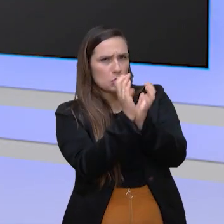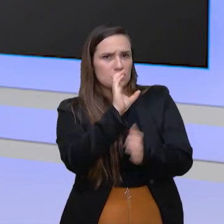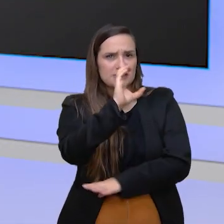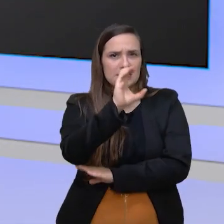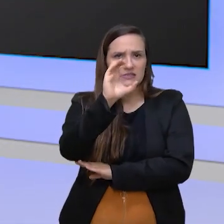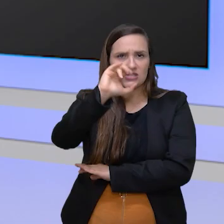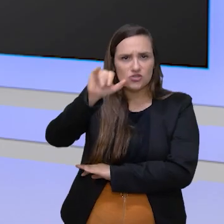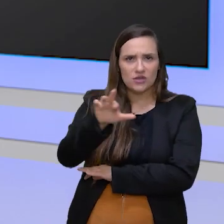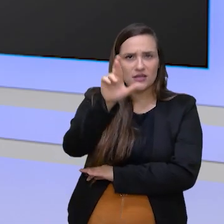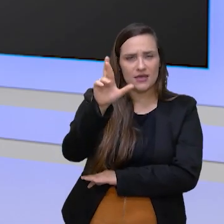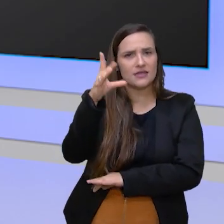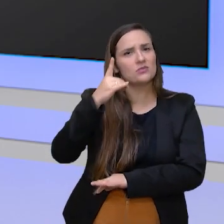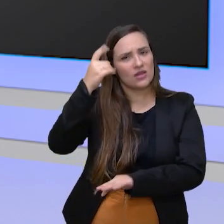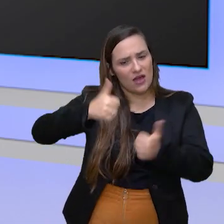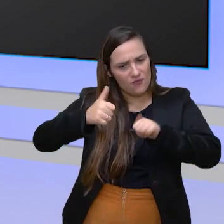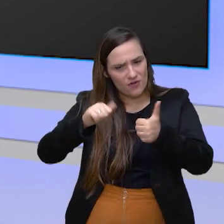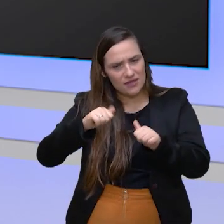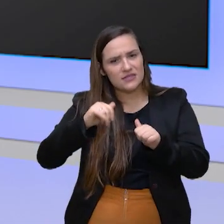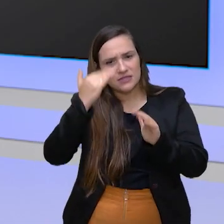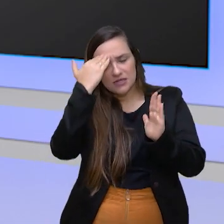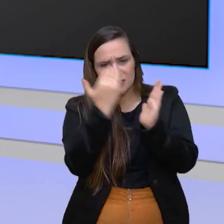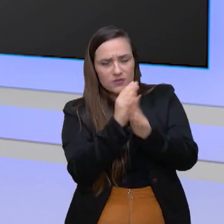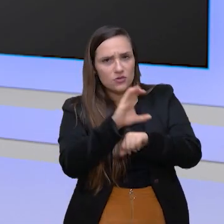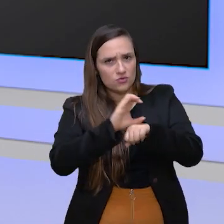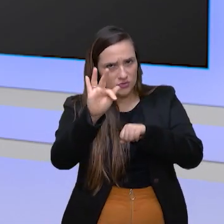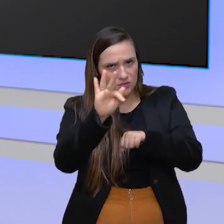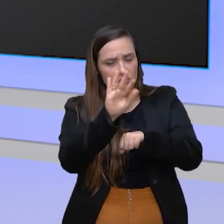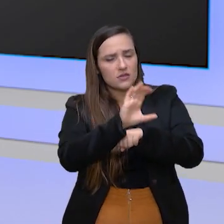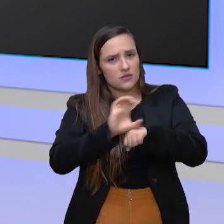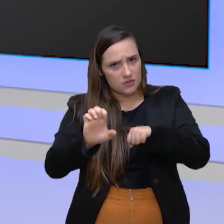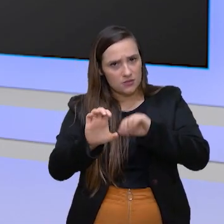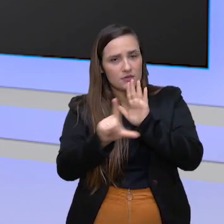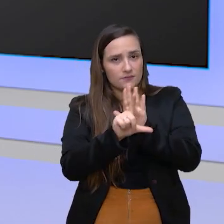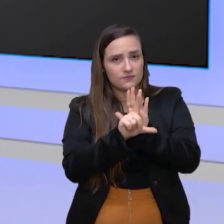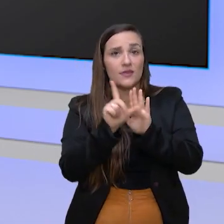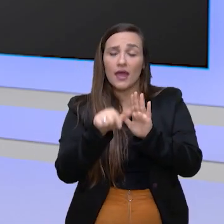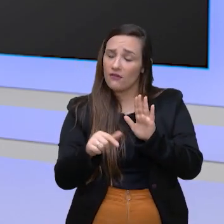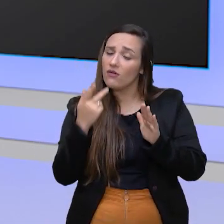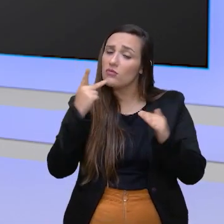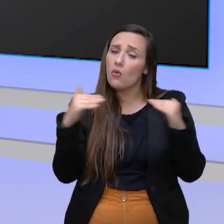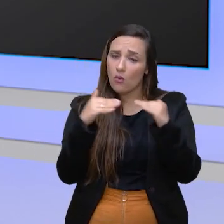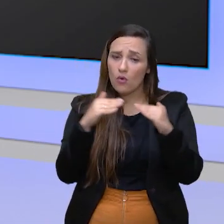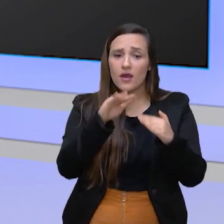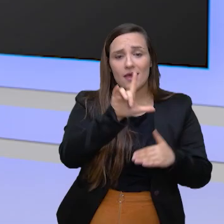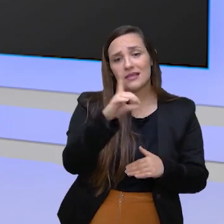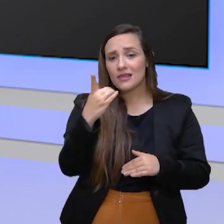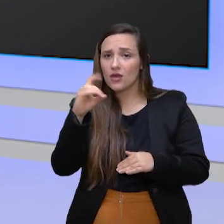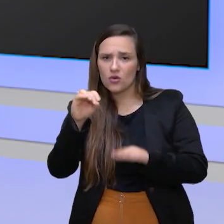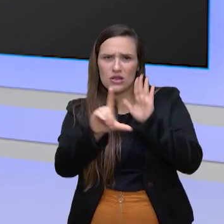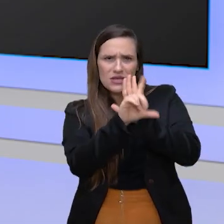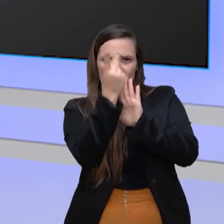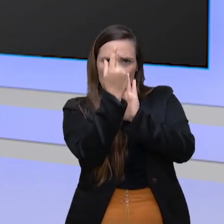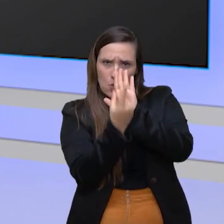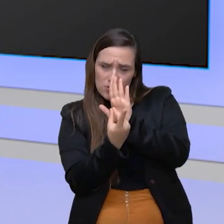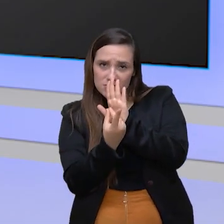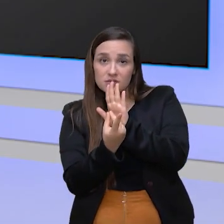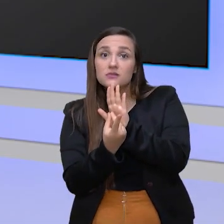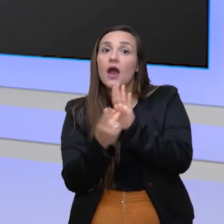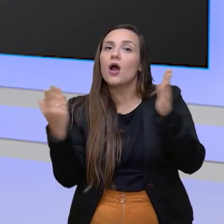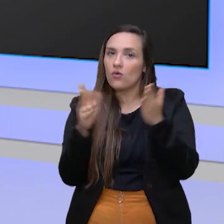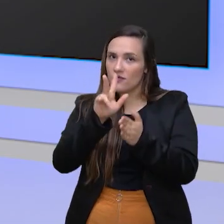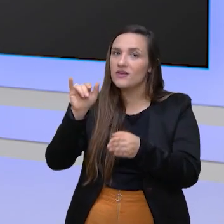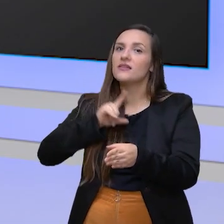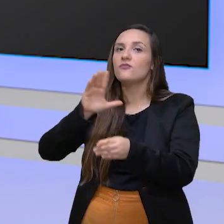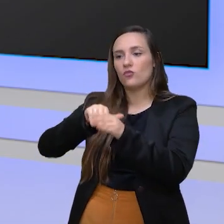de Constituição, Justiça e Redação considera constitucional a LDO, Lei de Diretrizes